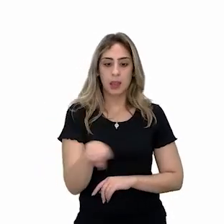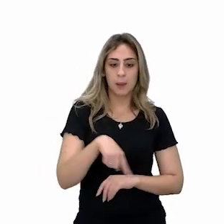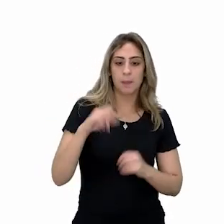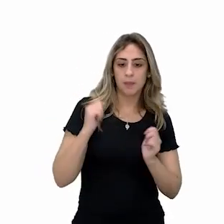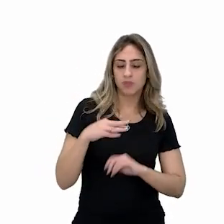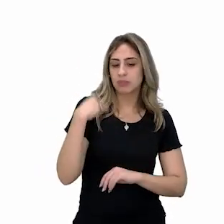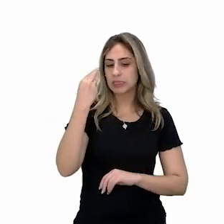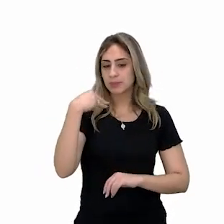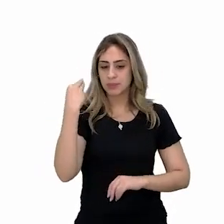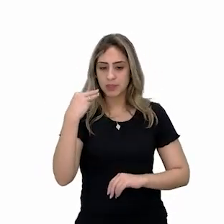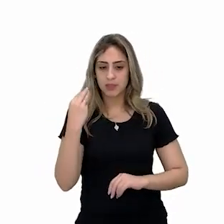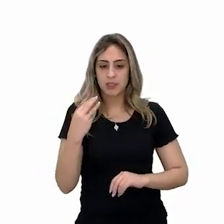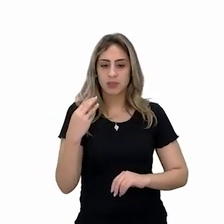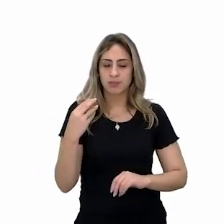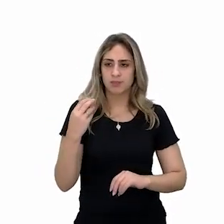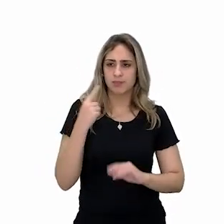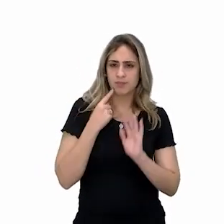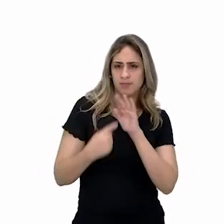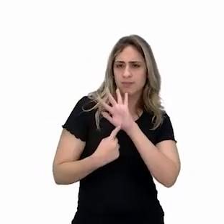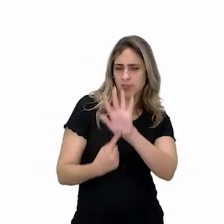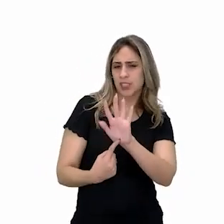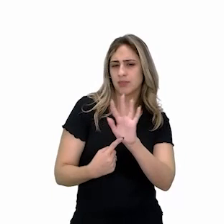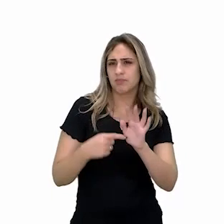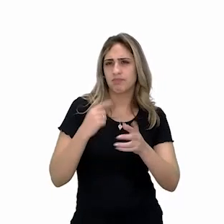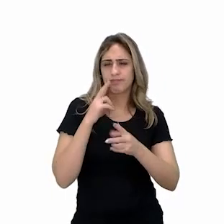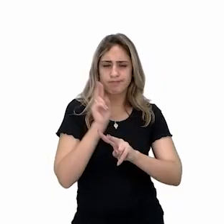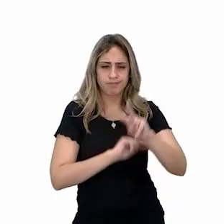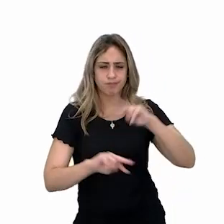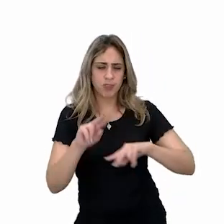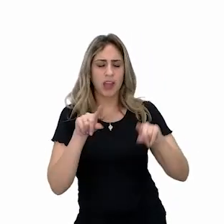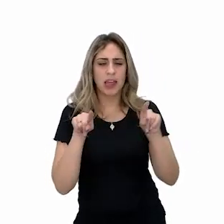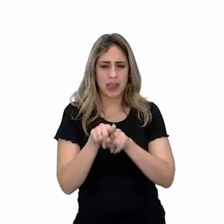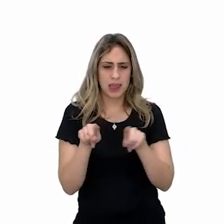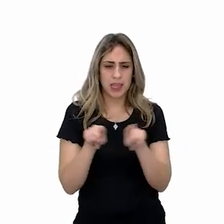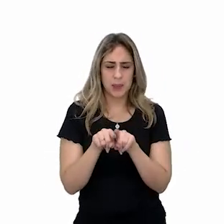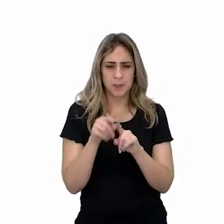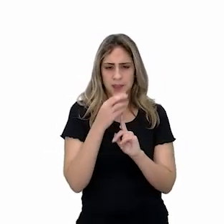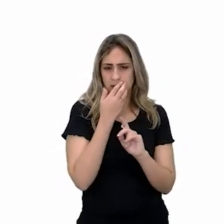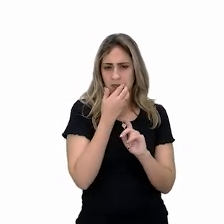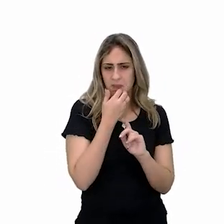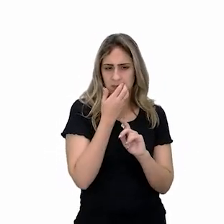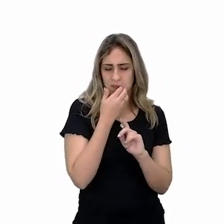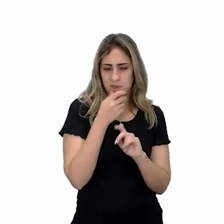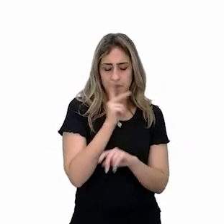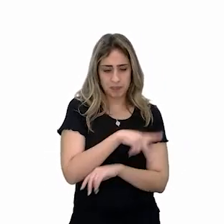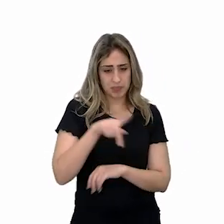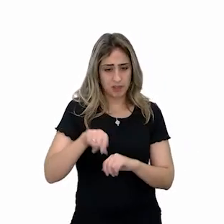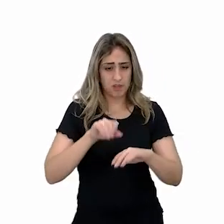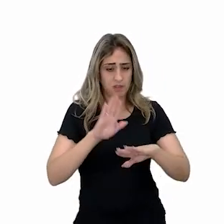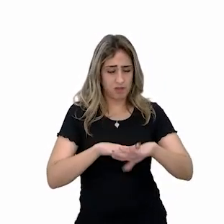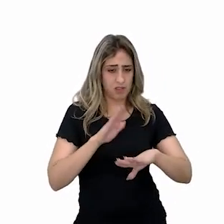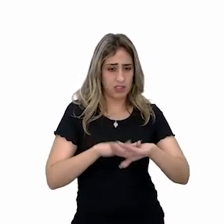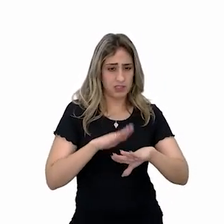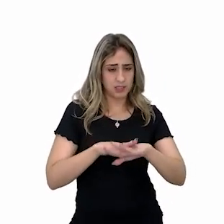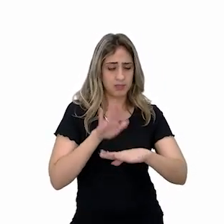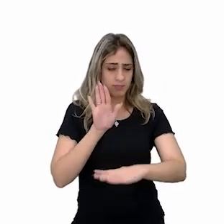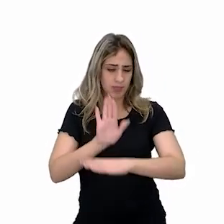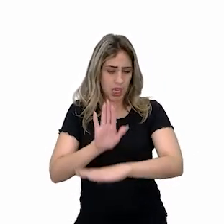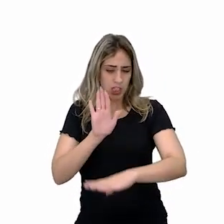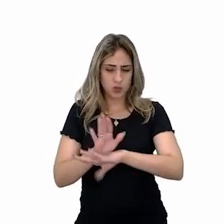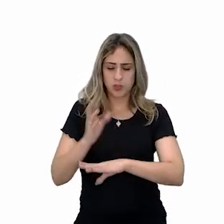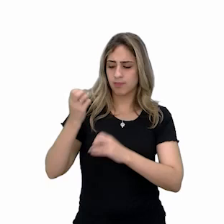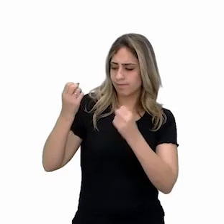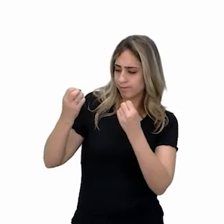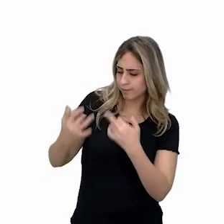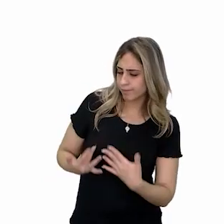ser um experimento ilustrativo, de princípio, ou de verificação. O professor vai fazer o papel de mediador, e ele sempre